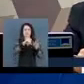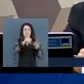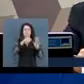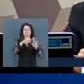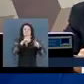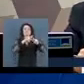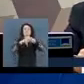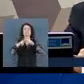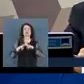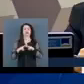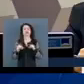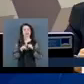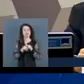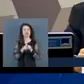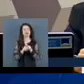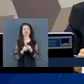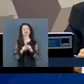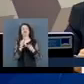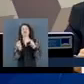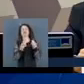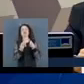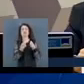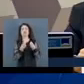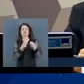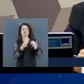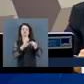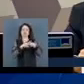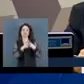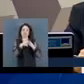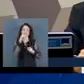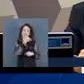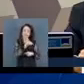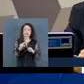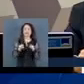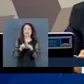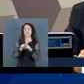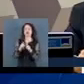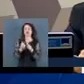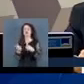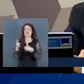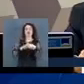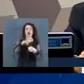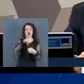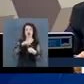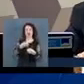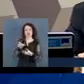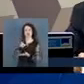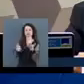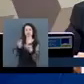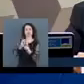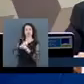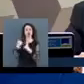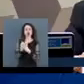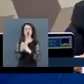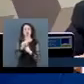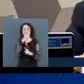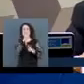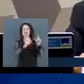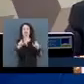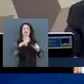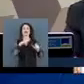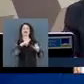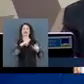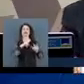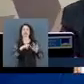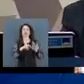para ressocializar quem passa pelo sistema prisional. Cumpri o meu tempo,